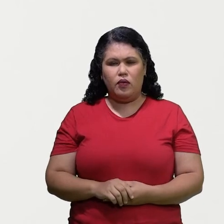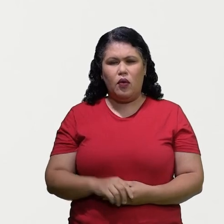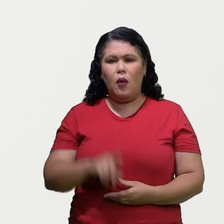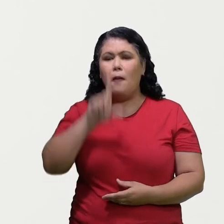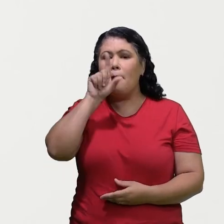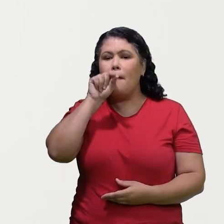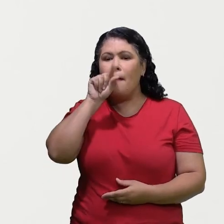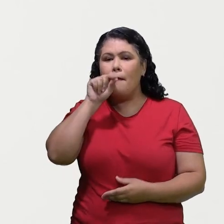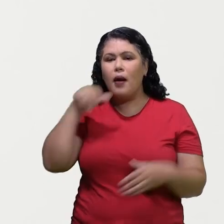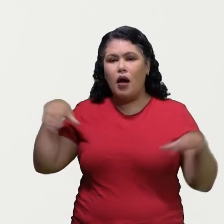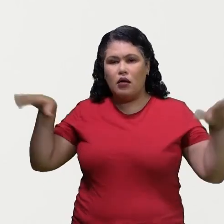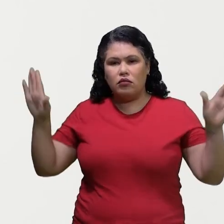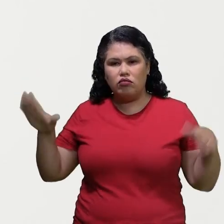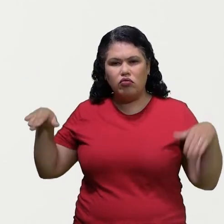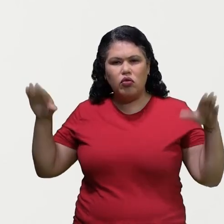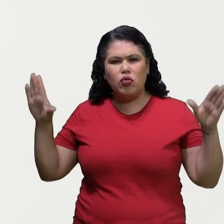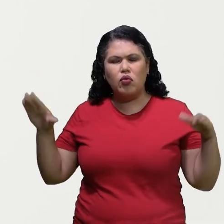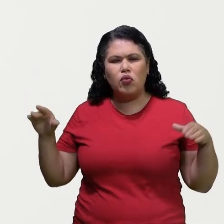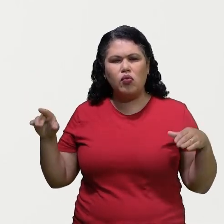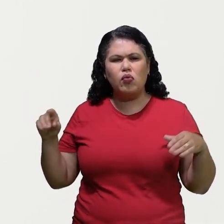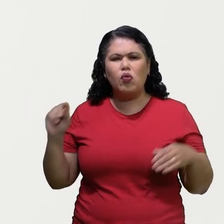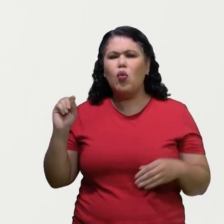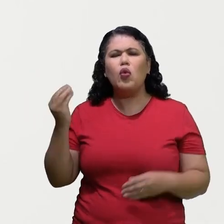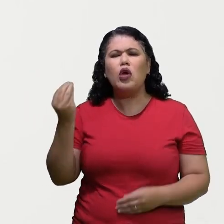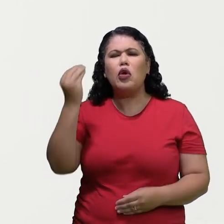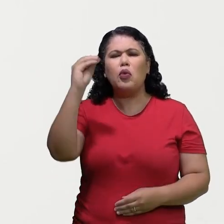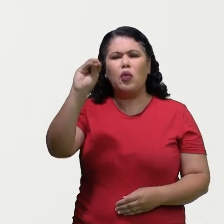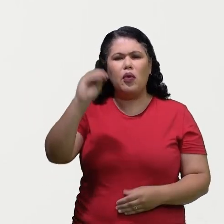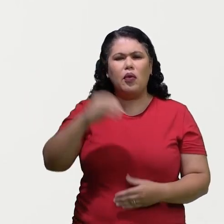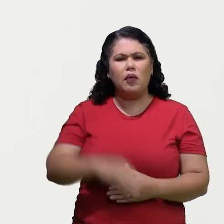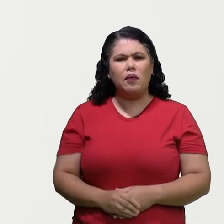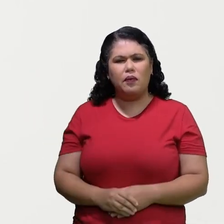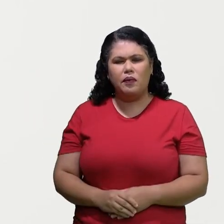pássaro? O que vocês colocaram? Os pássaros, vamos lá.